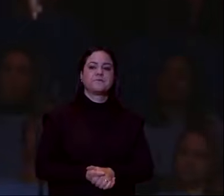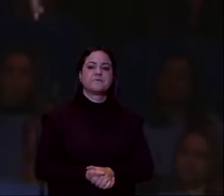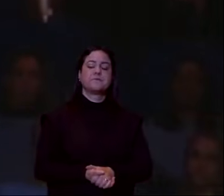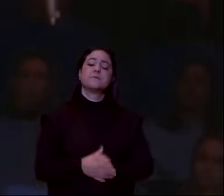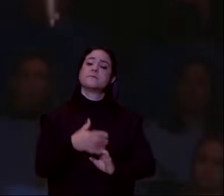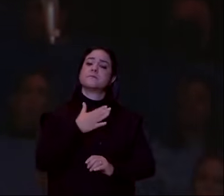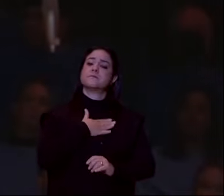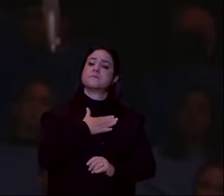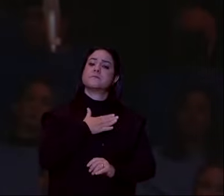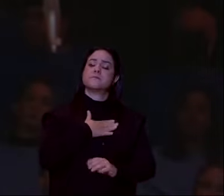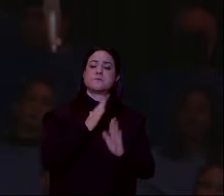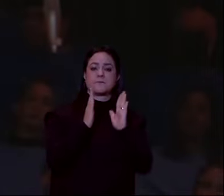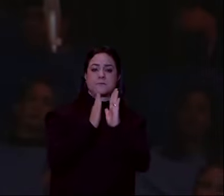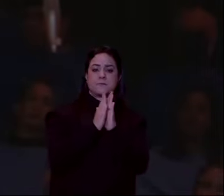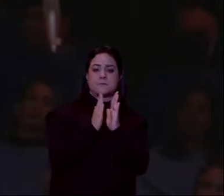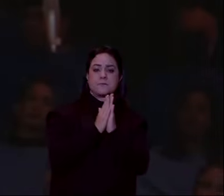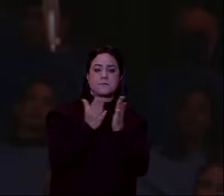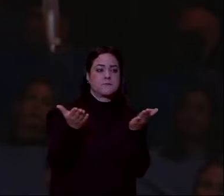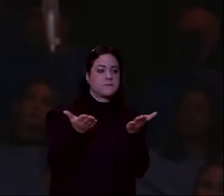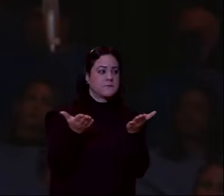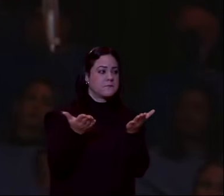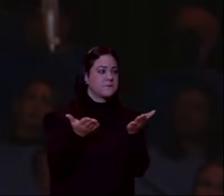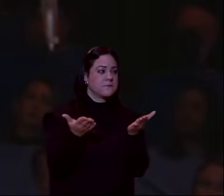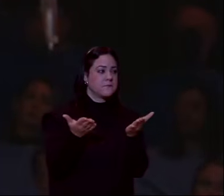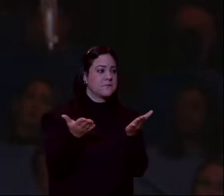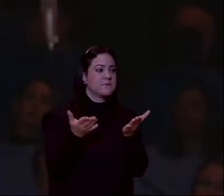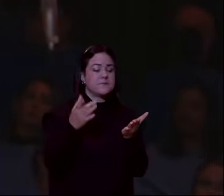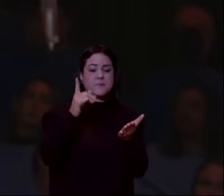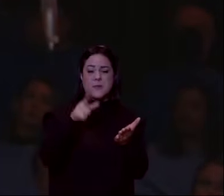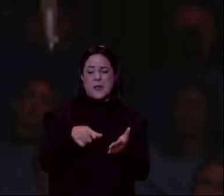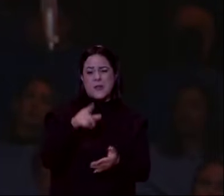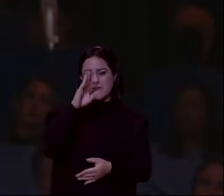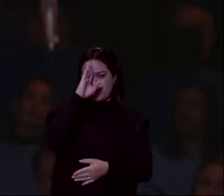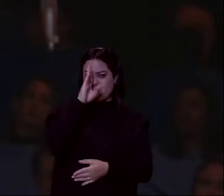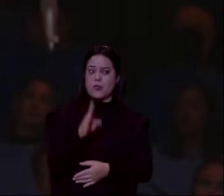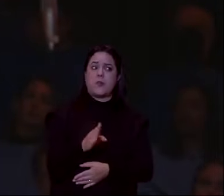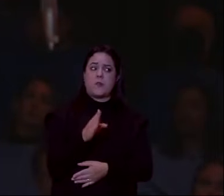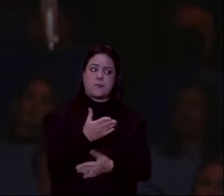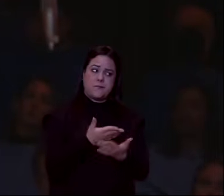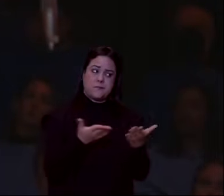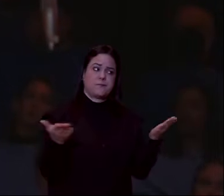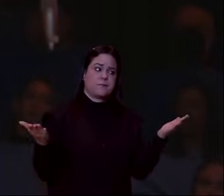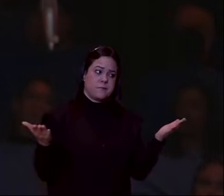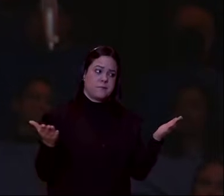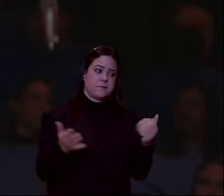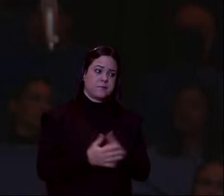E a minha oração hoje é muito direta.